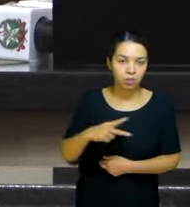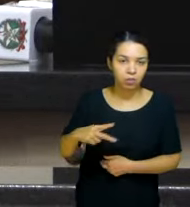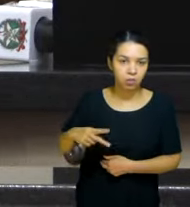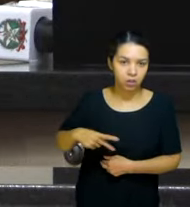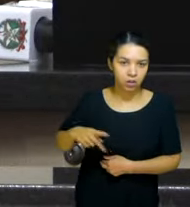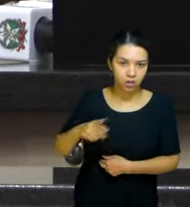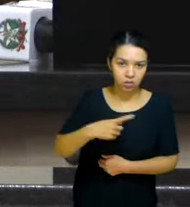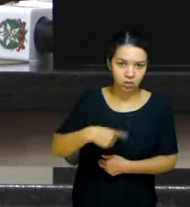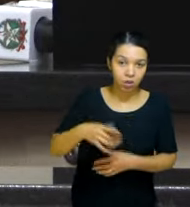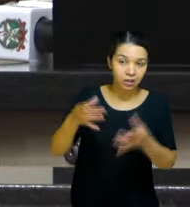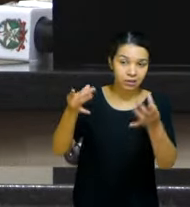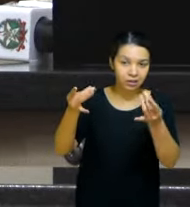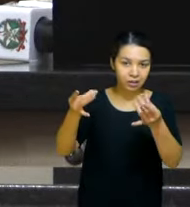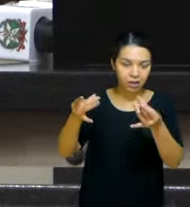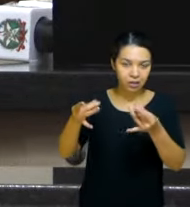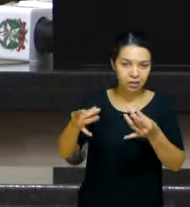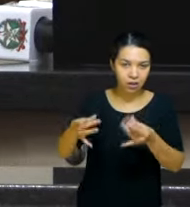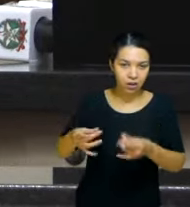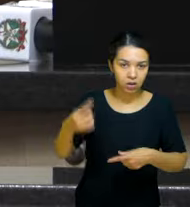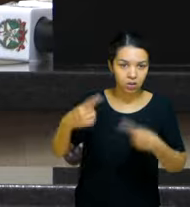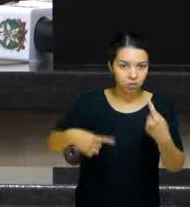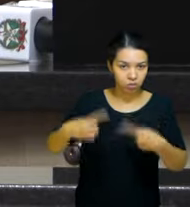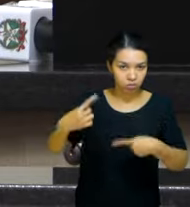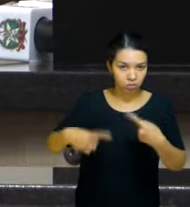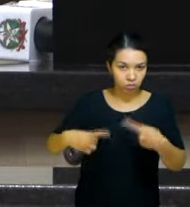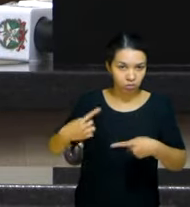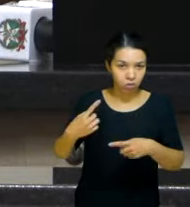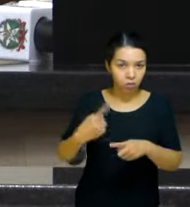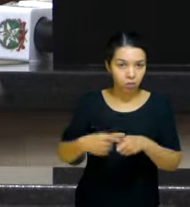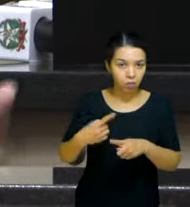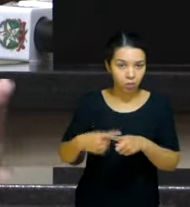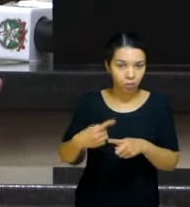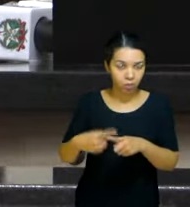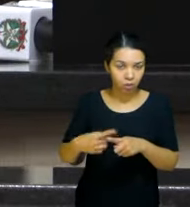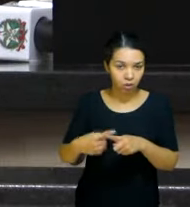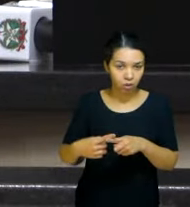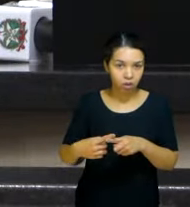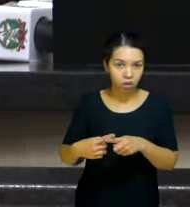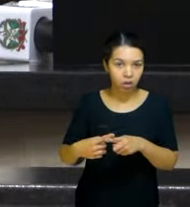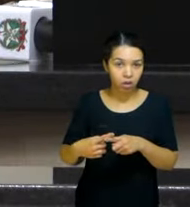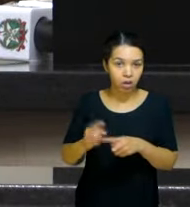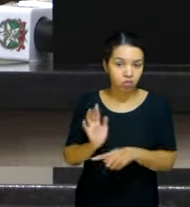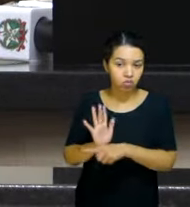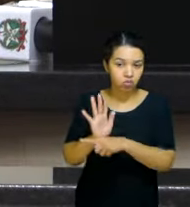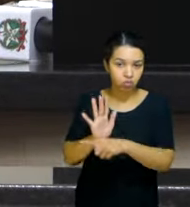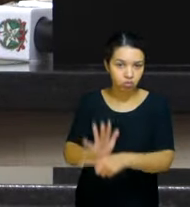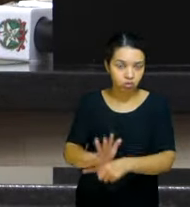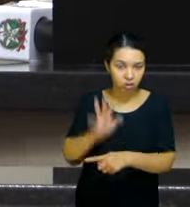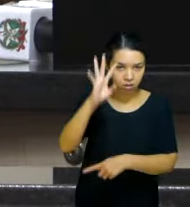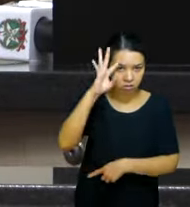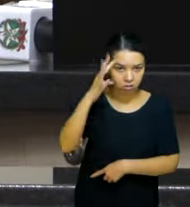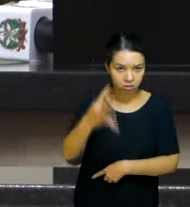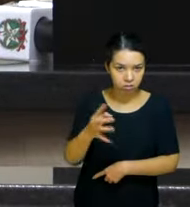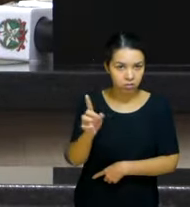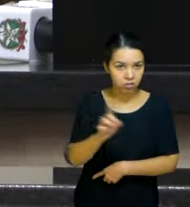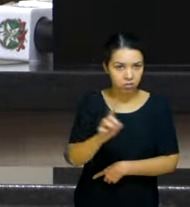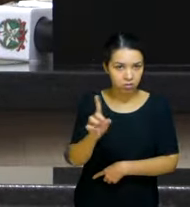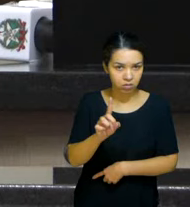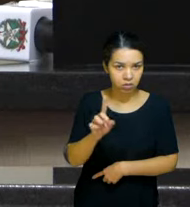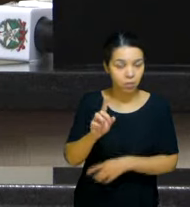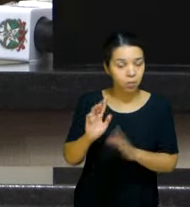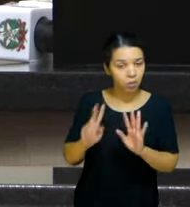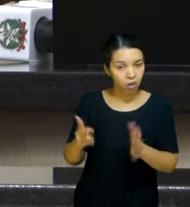nesses detalhes, porque eles não irão acrescentar ao que já aconteceu e nem resolverão o que já ocorreu.